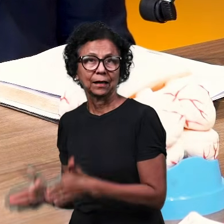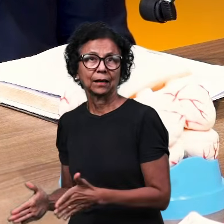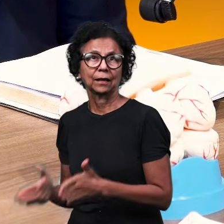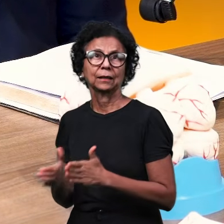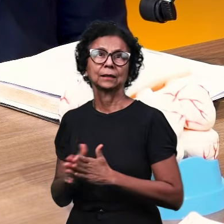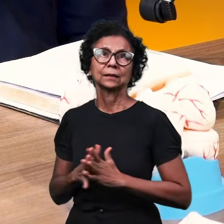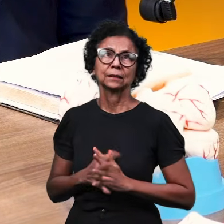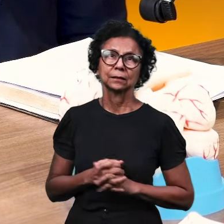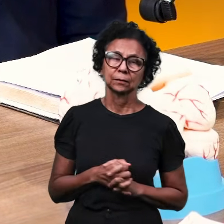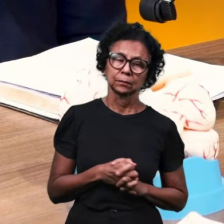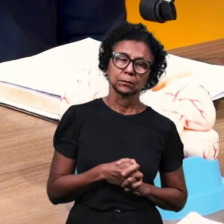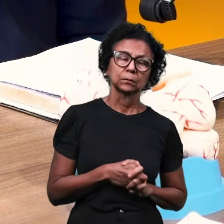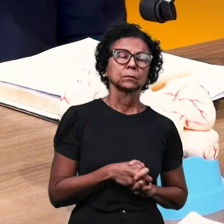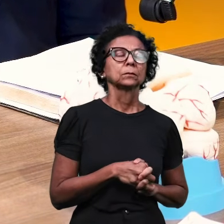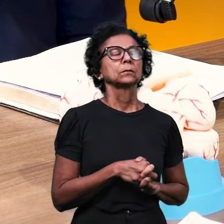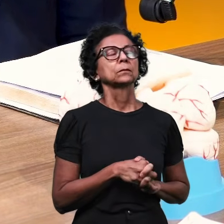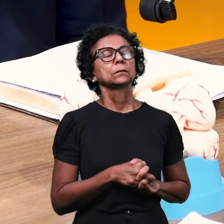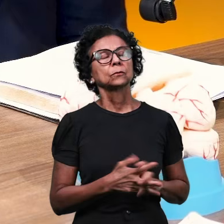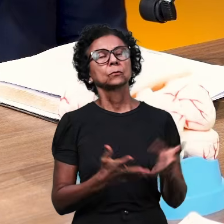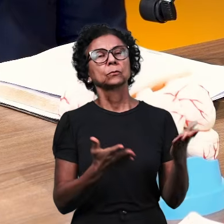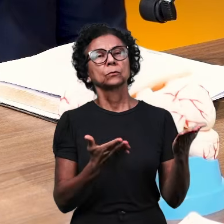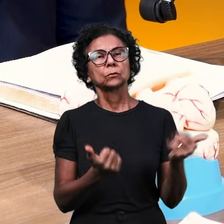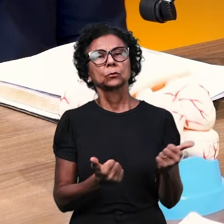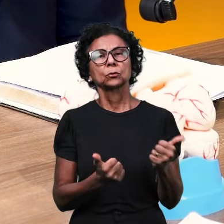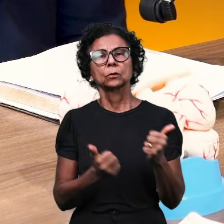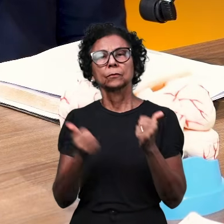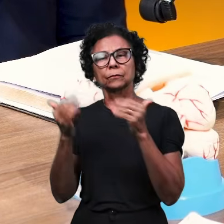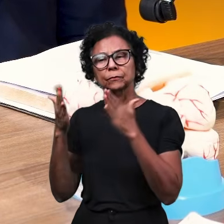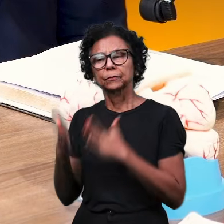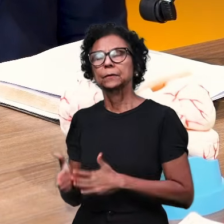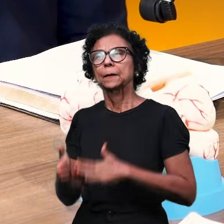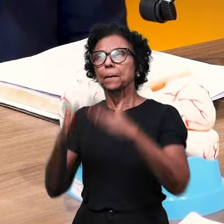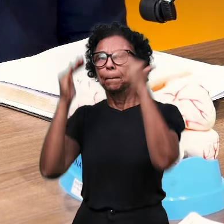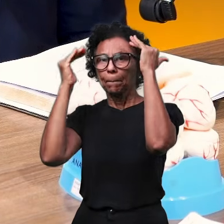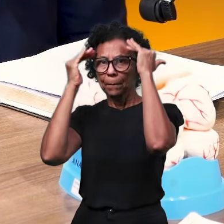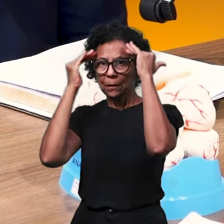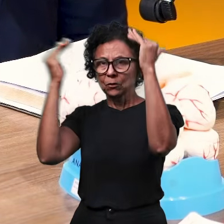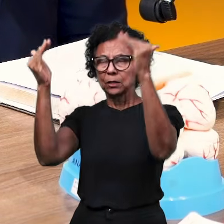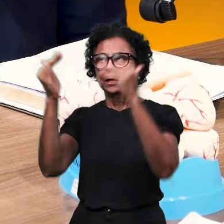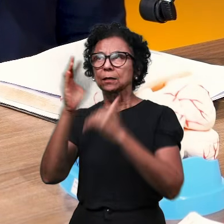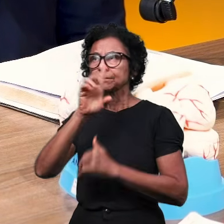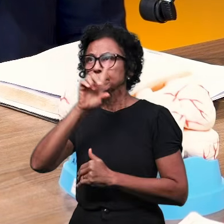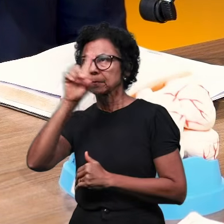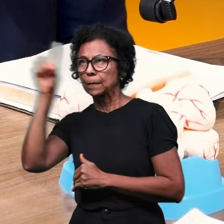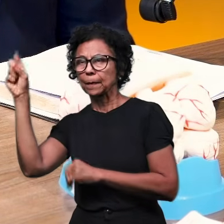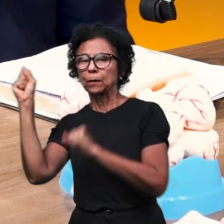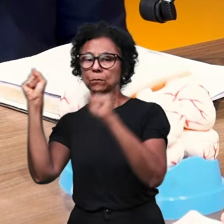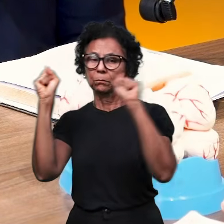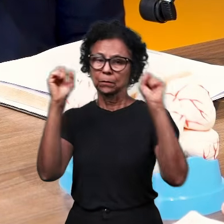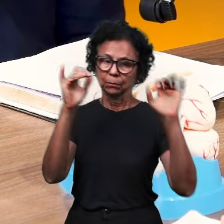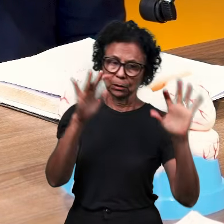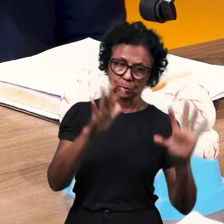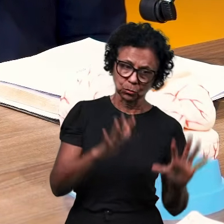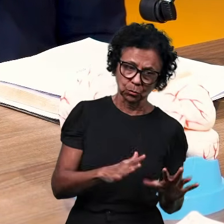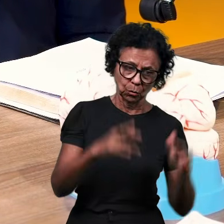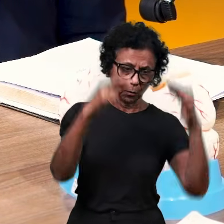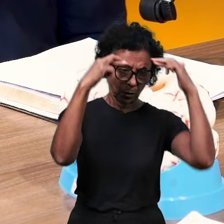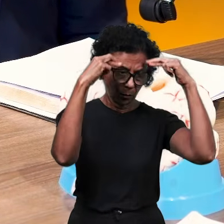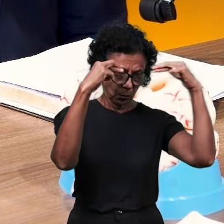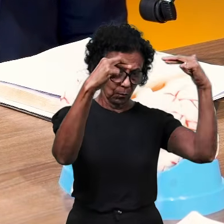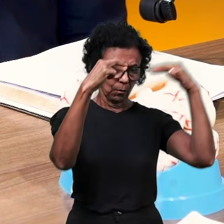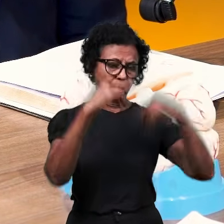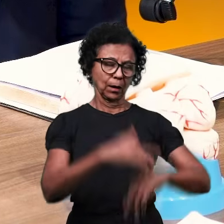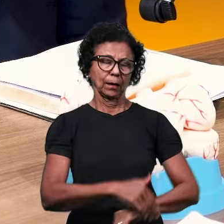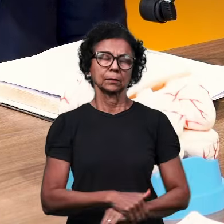que na fidelidade ao Senhor, o Senhor honra a posição. E fazendo, né, um link com o nome do programa,